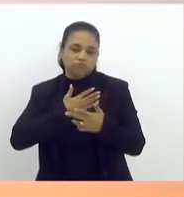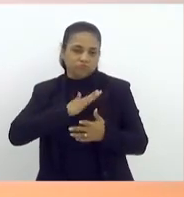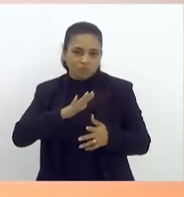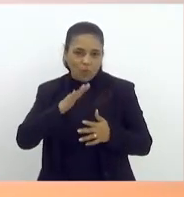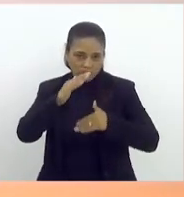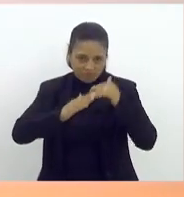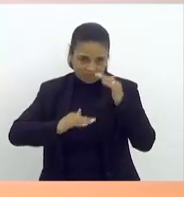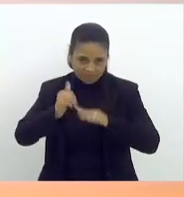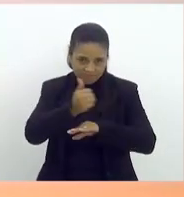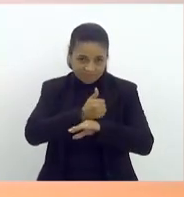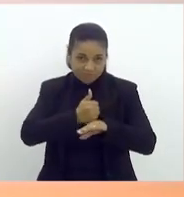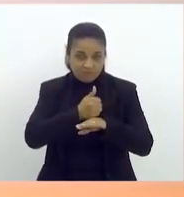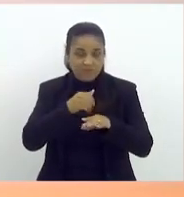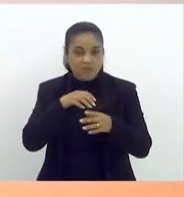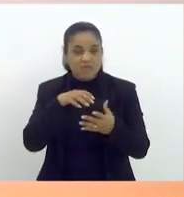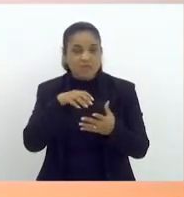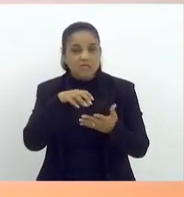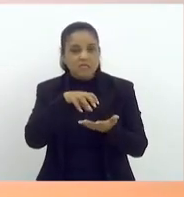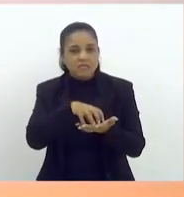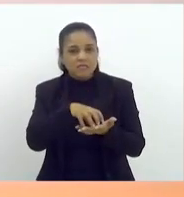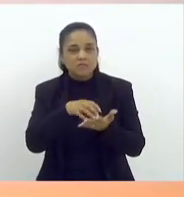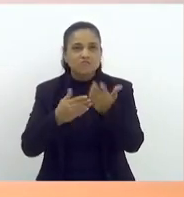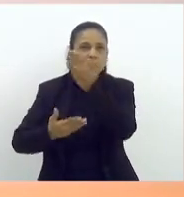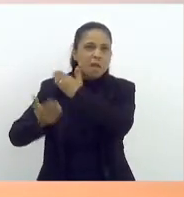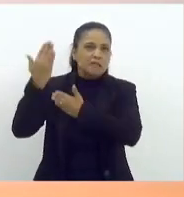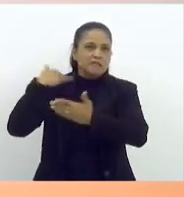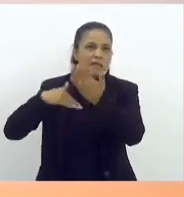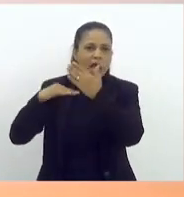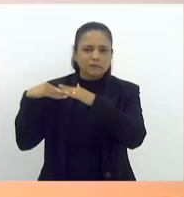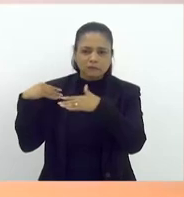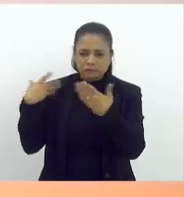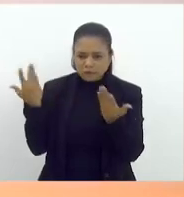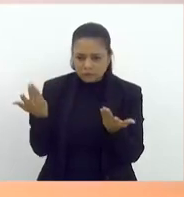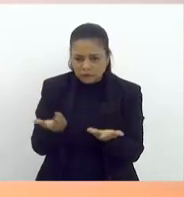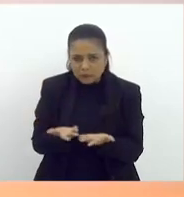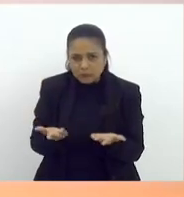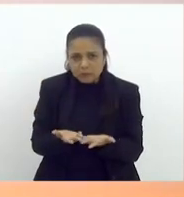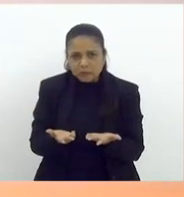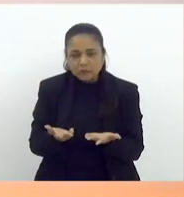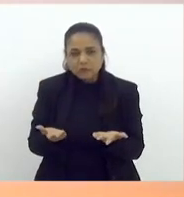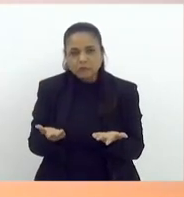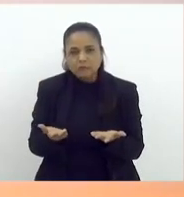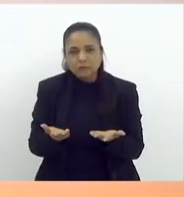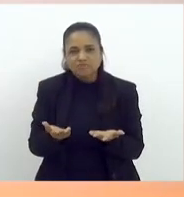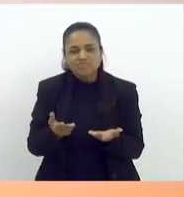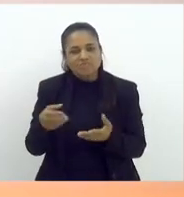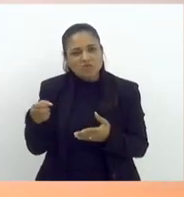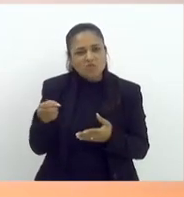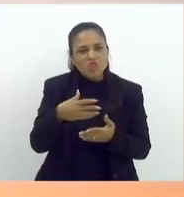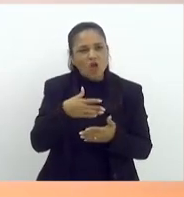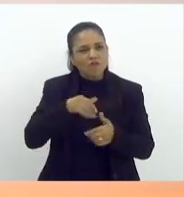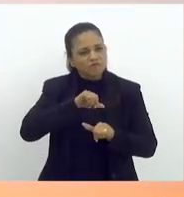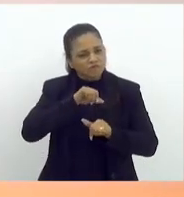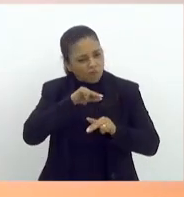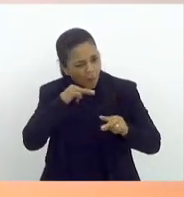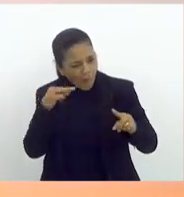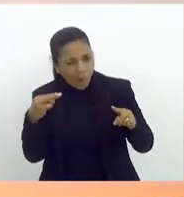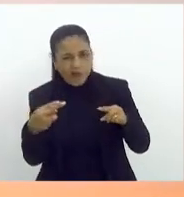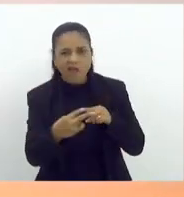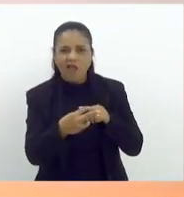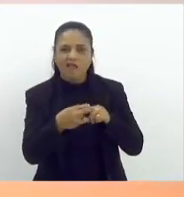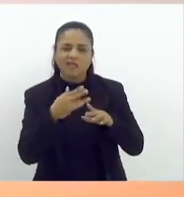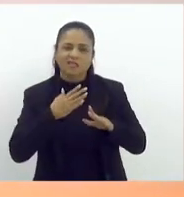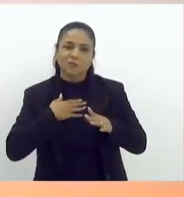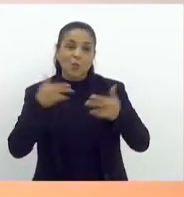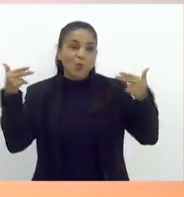do tempo é você pegar algo do passado e trazer de novo com uma nova uma nova olhar né e eu acho